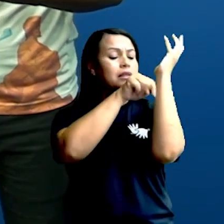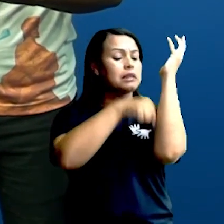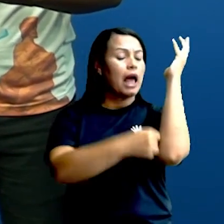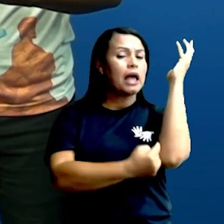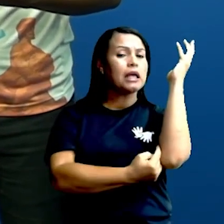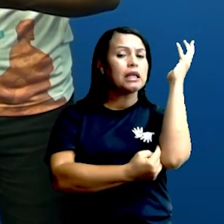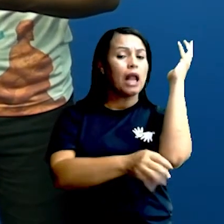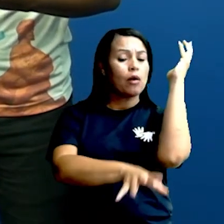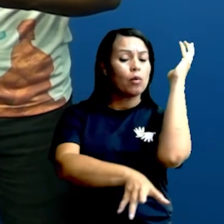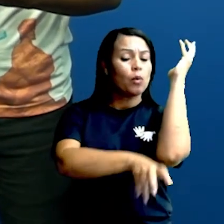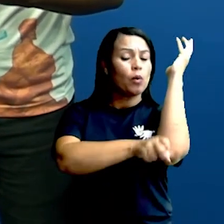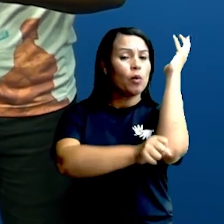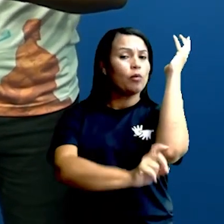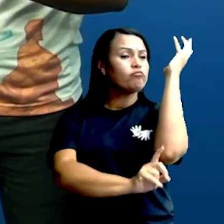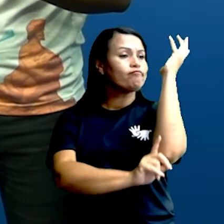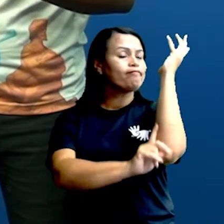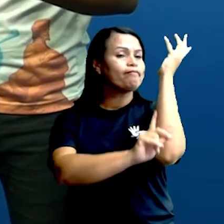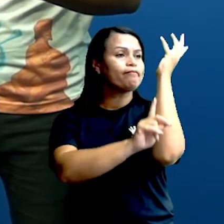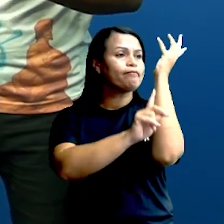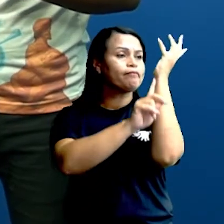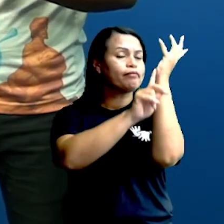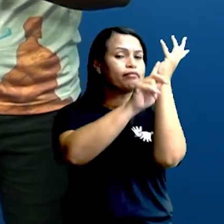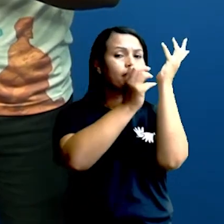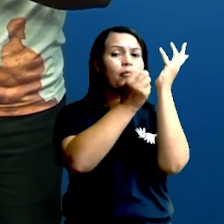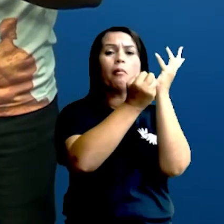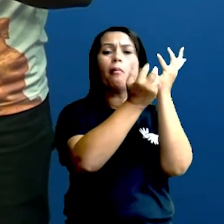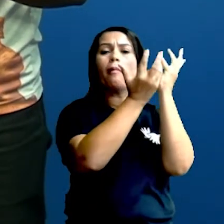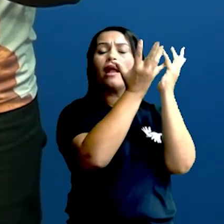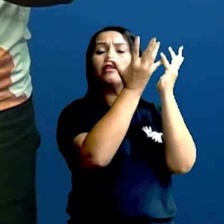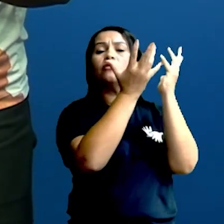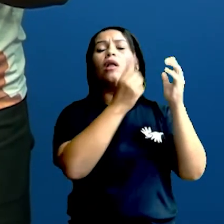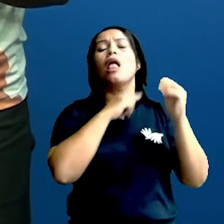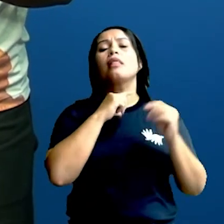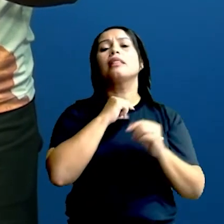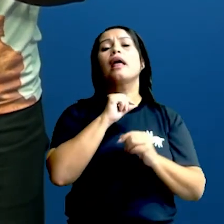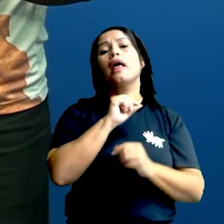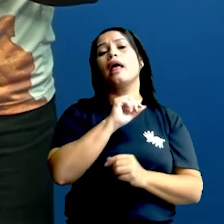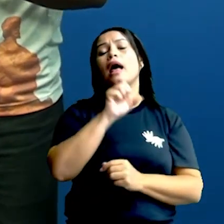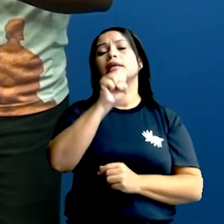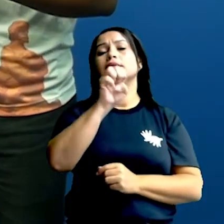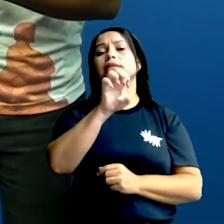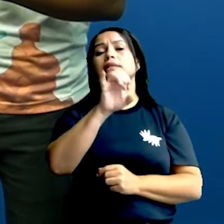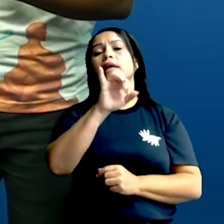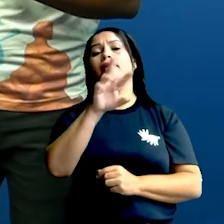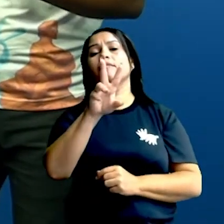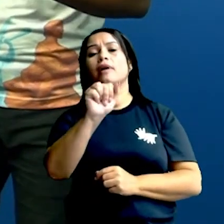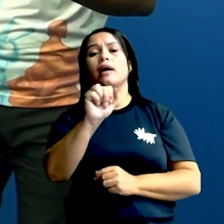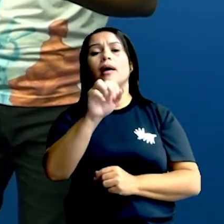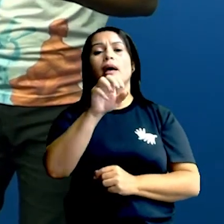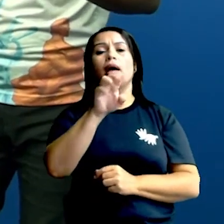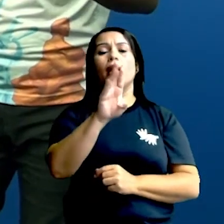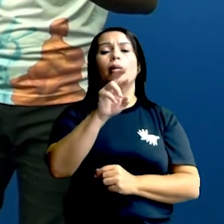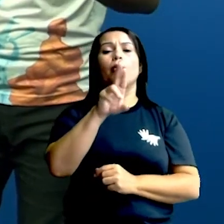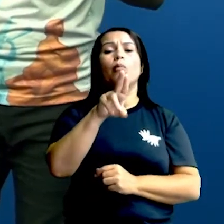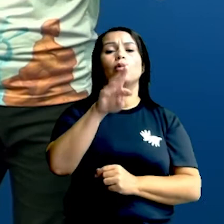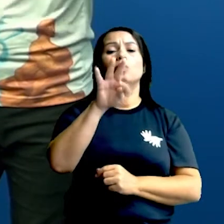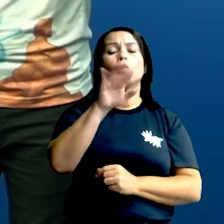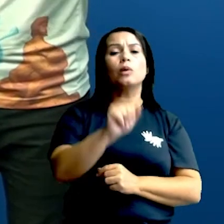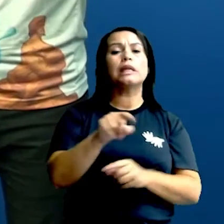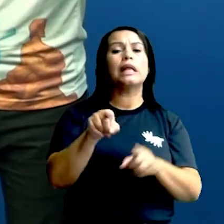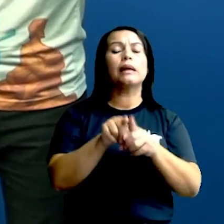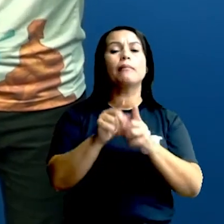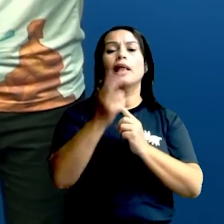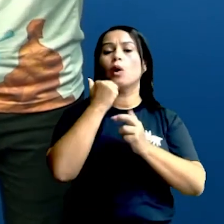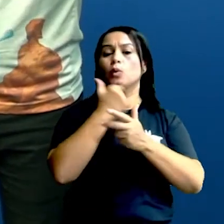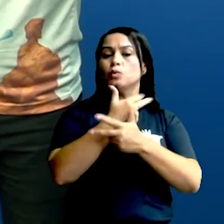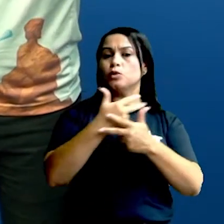as folhas, em um tipo de seiva chamada de seiva bruta, e também levam nutrientes